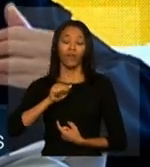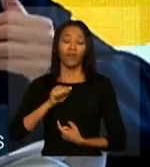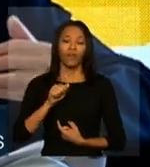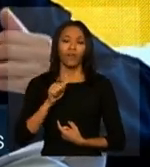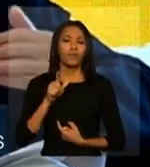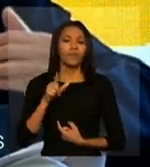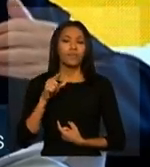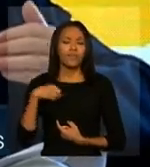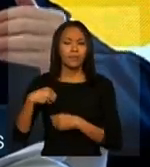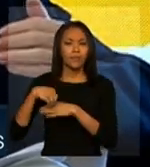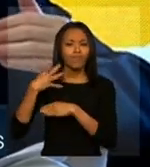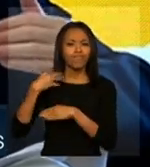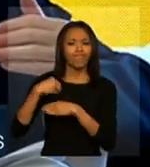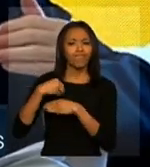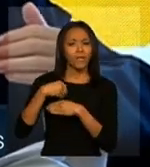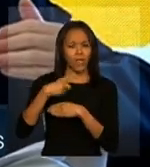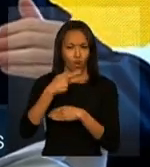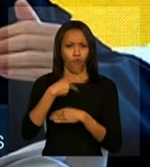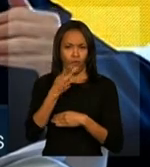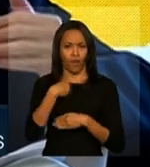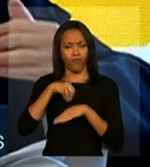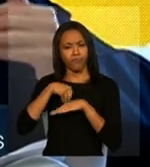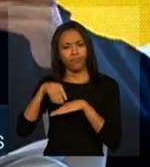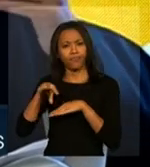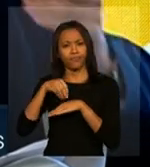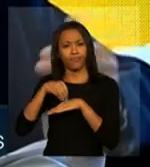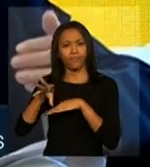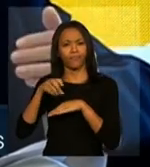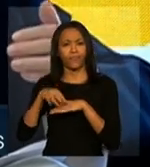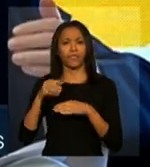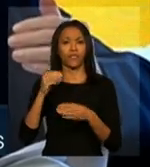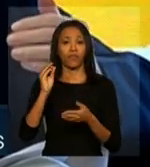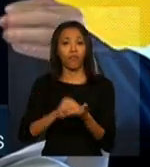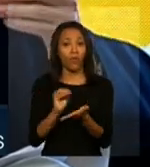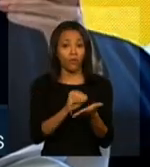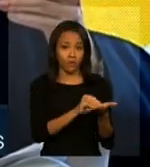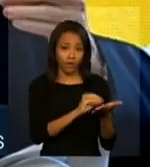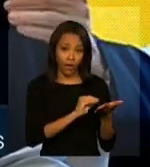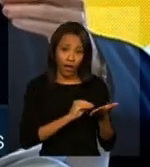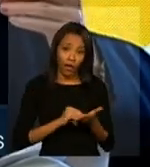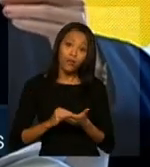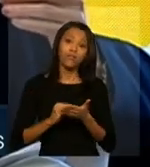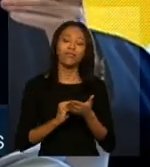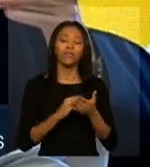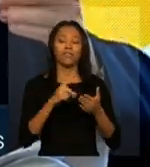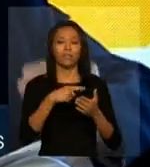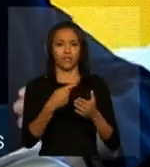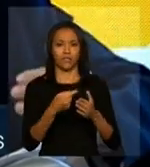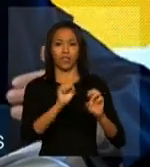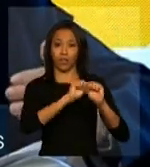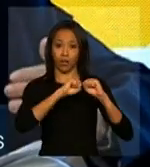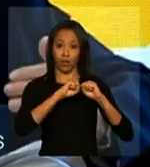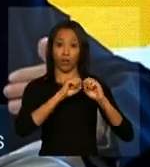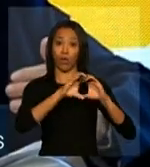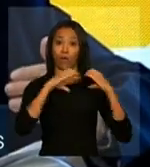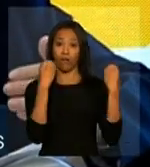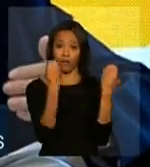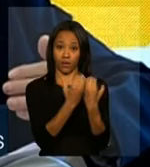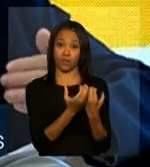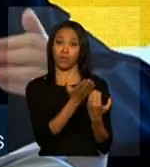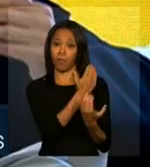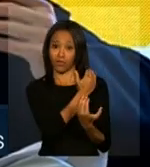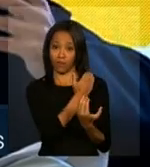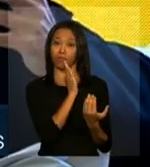trazendo algumas das que eram as principais demandas da Conferência de Segurança Alimentar que tinha se